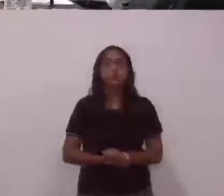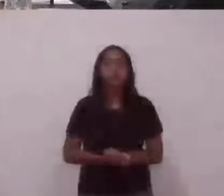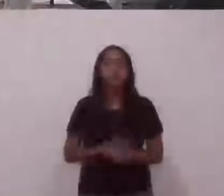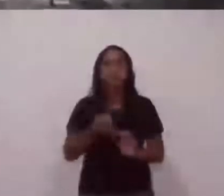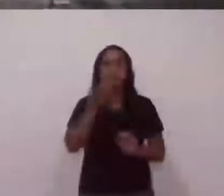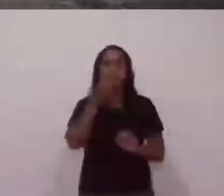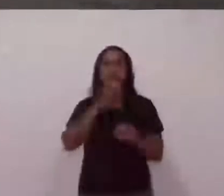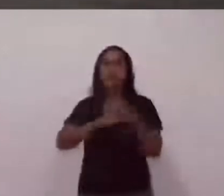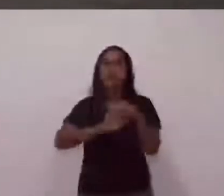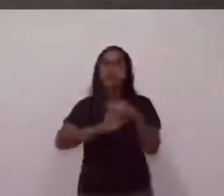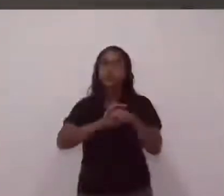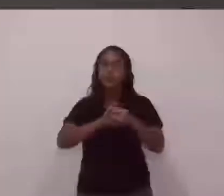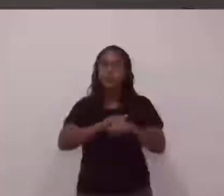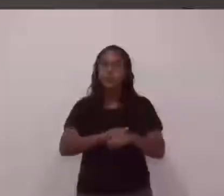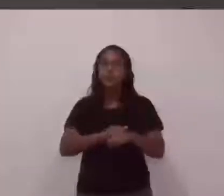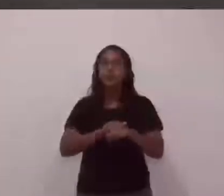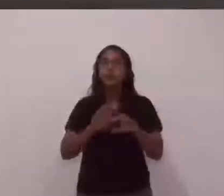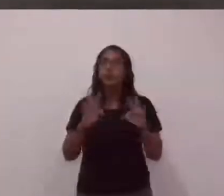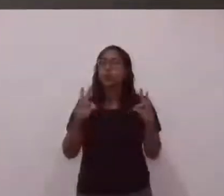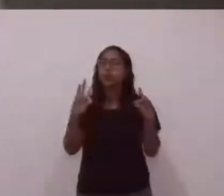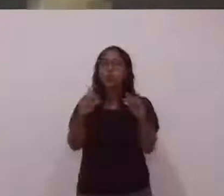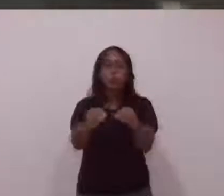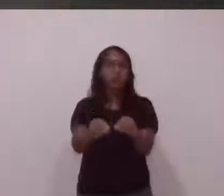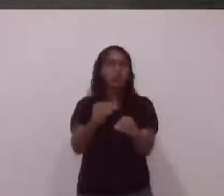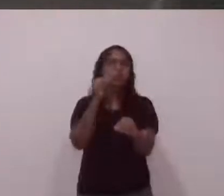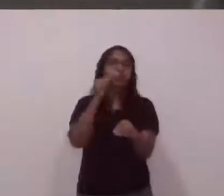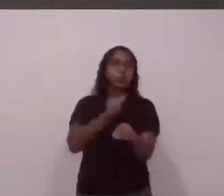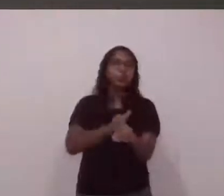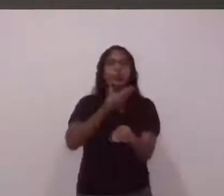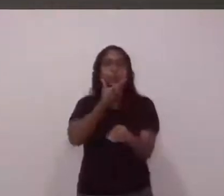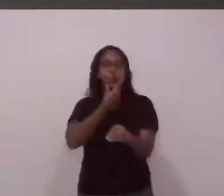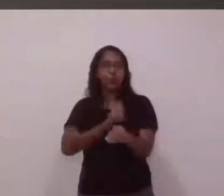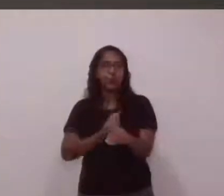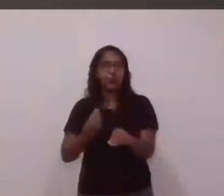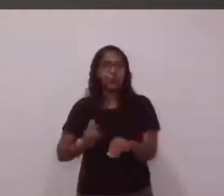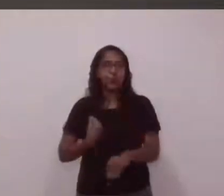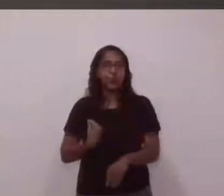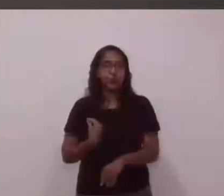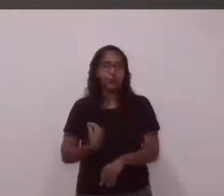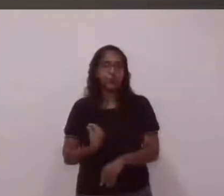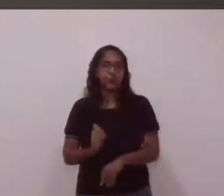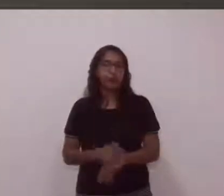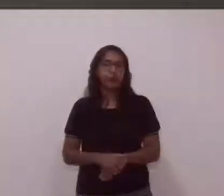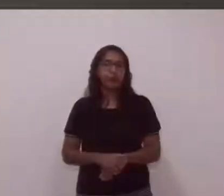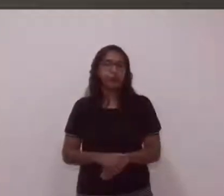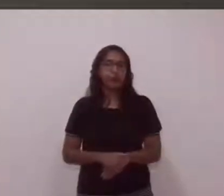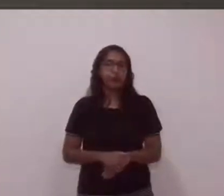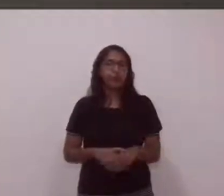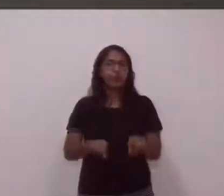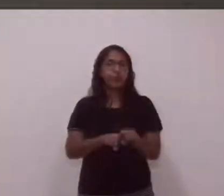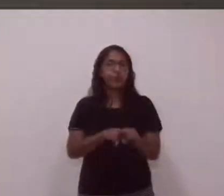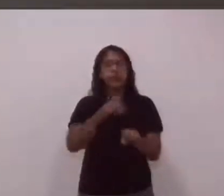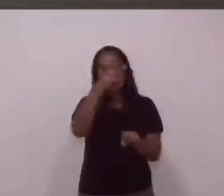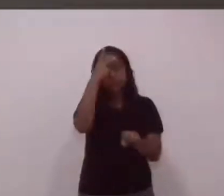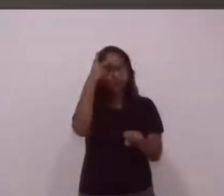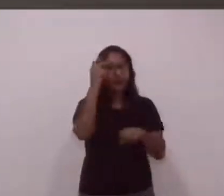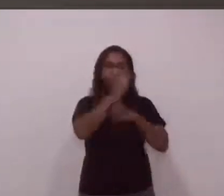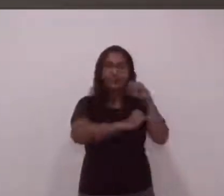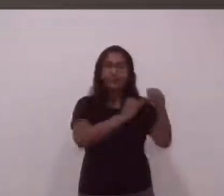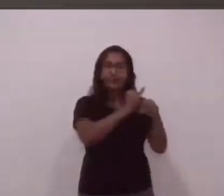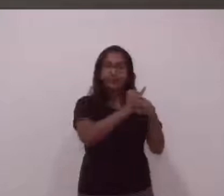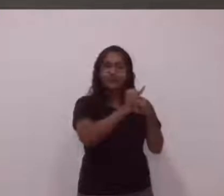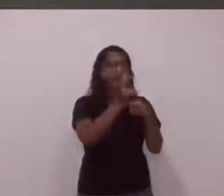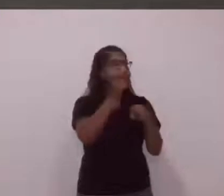Boa noite a todas as cidadãs a todos os cidadãos presentes e aqueles que nos assistem pela TV